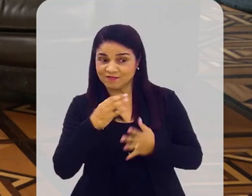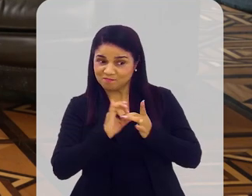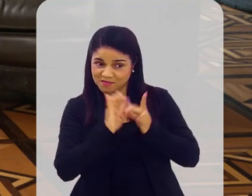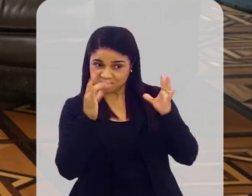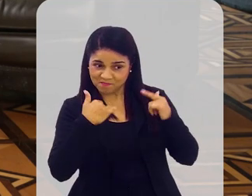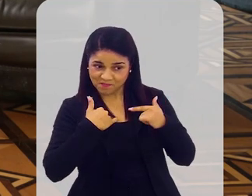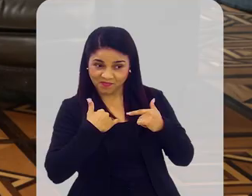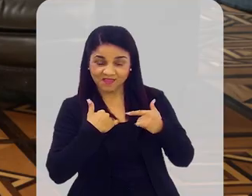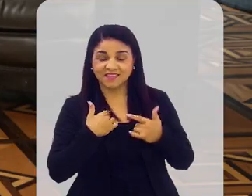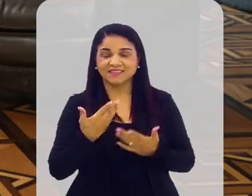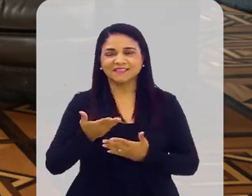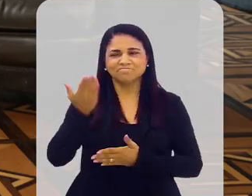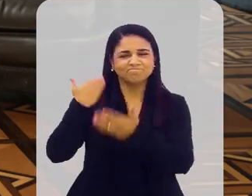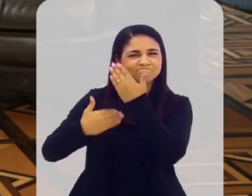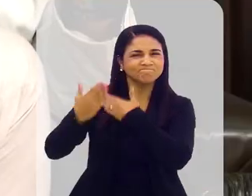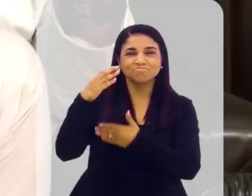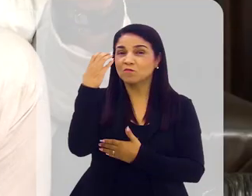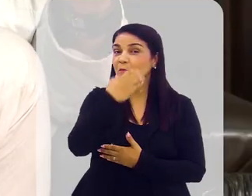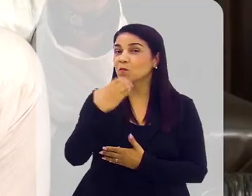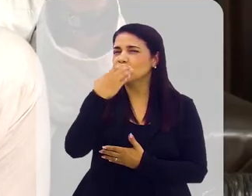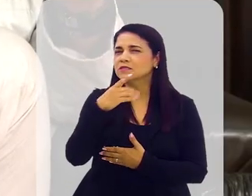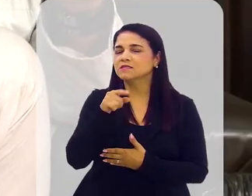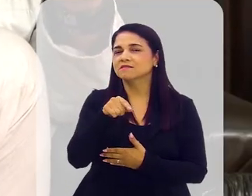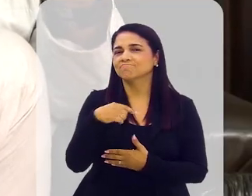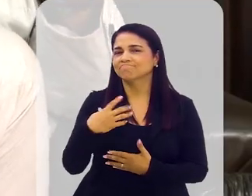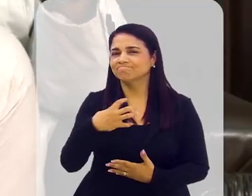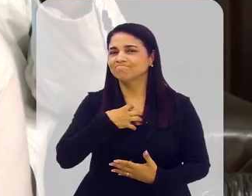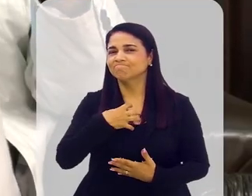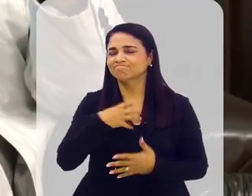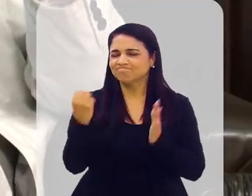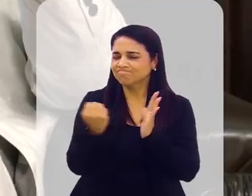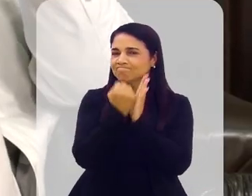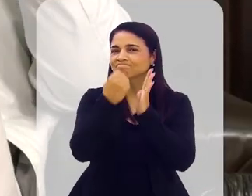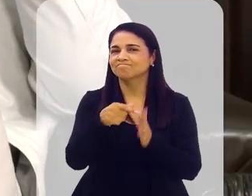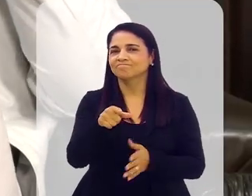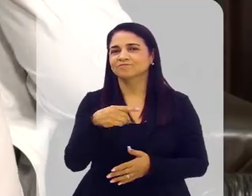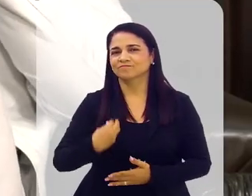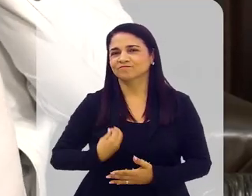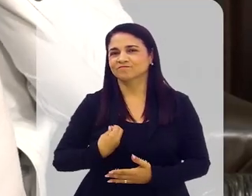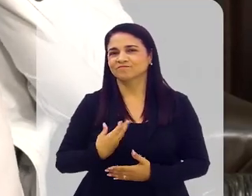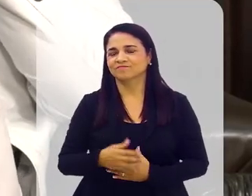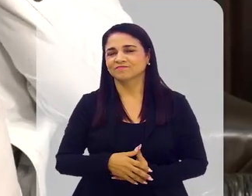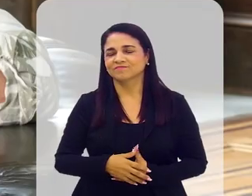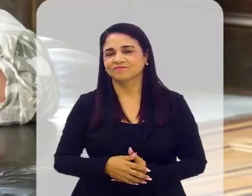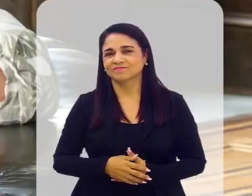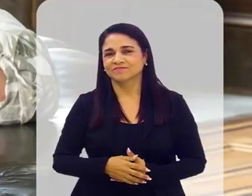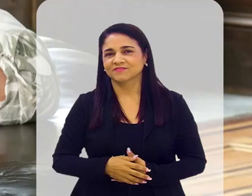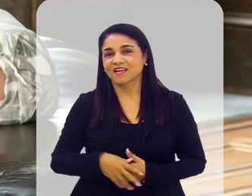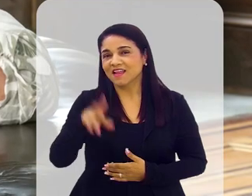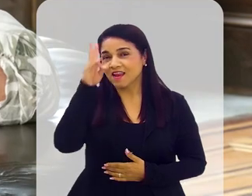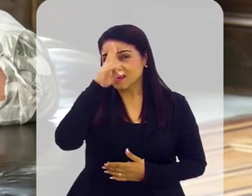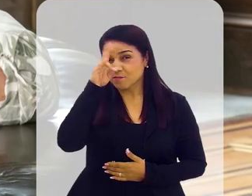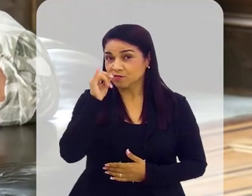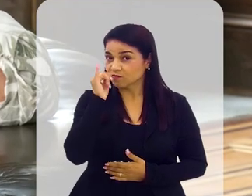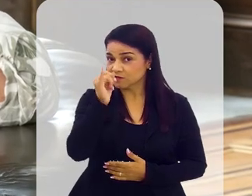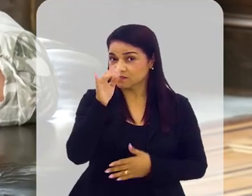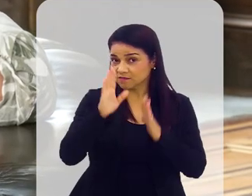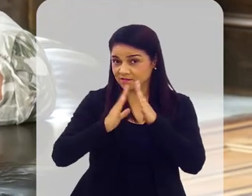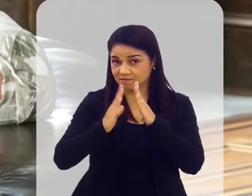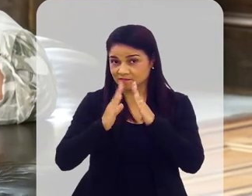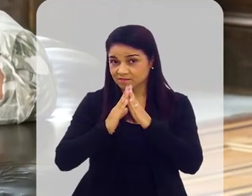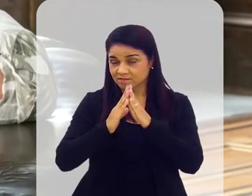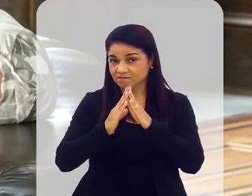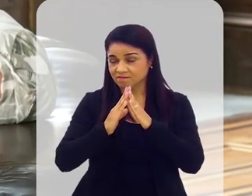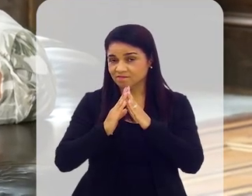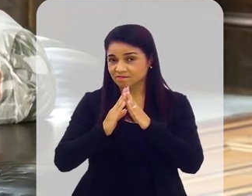eu vou me oportunizar da antiga. Da antiga? Isso. Ai, ai, ai. Lembrando mais uma vez a você que está